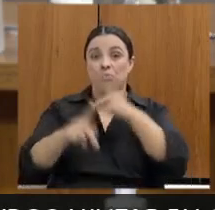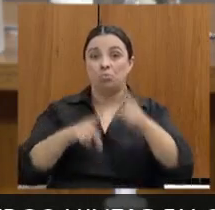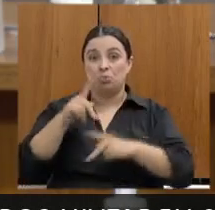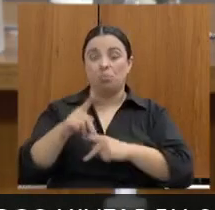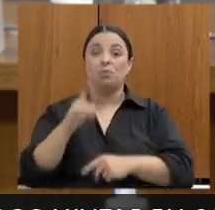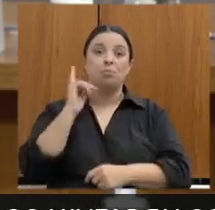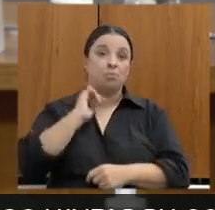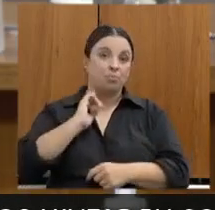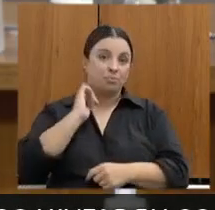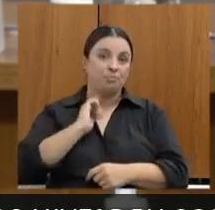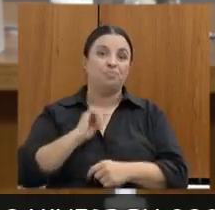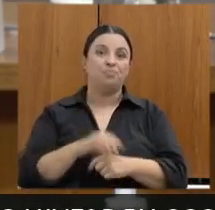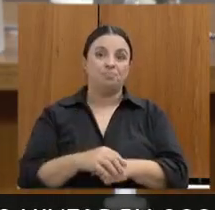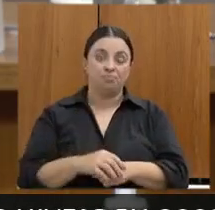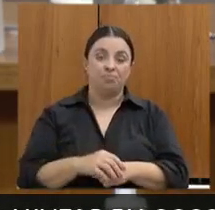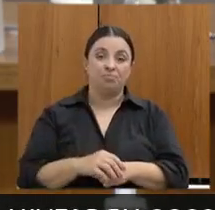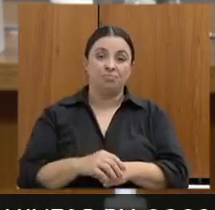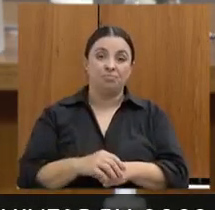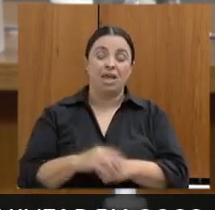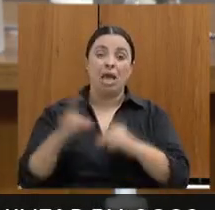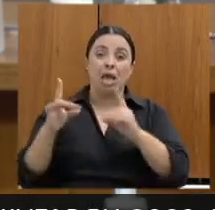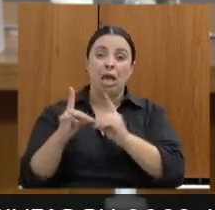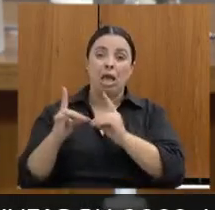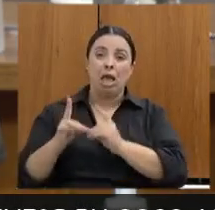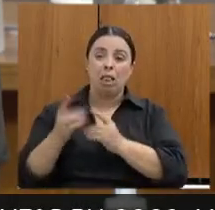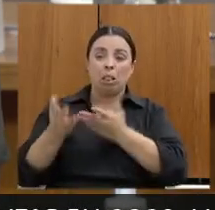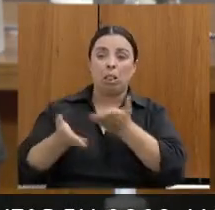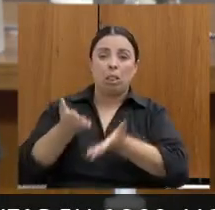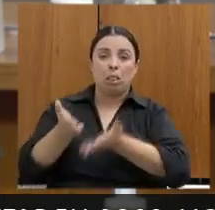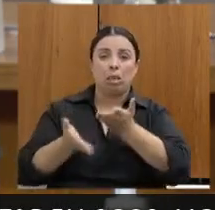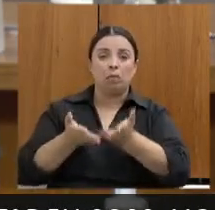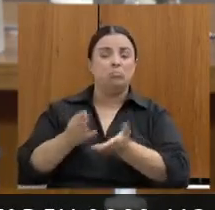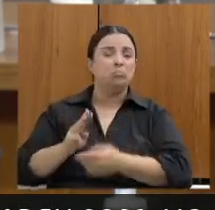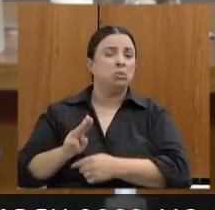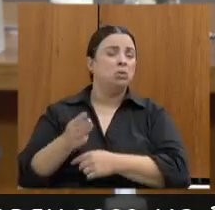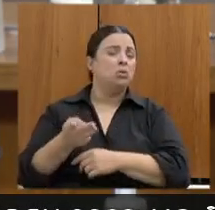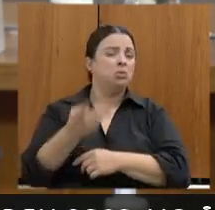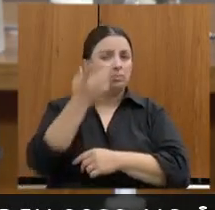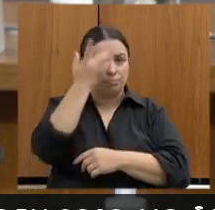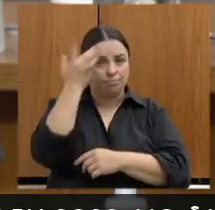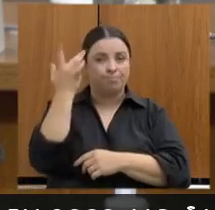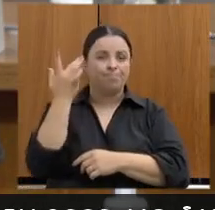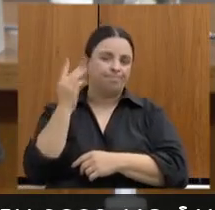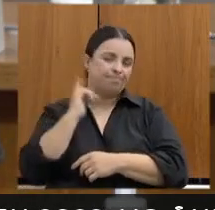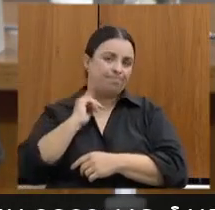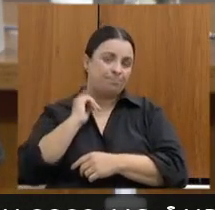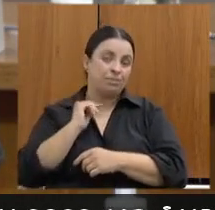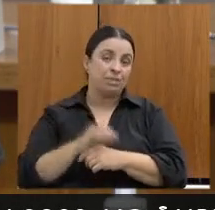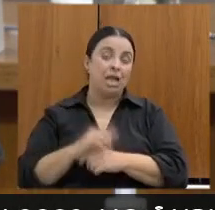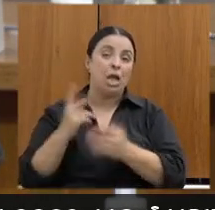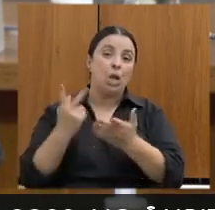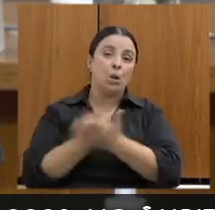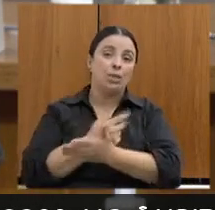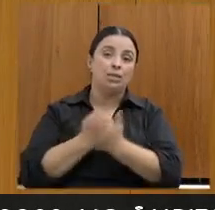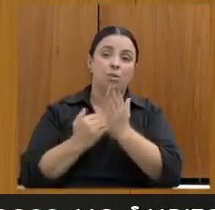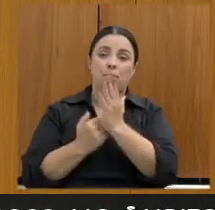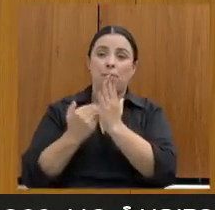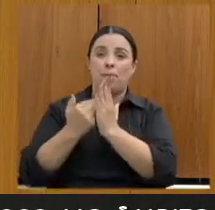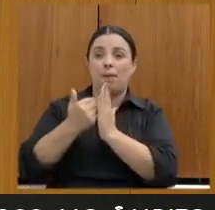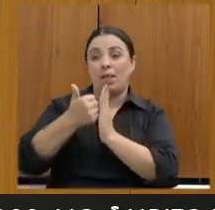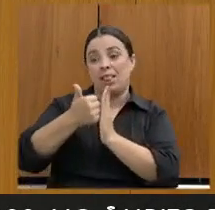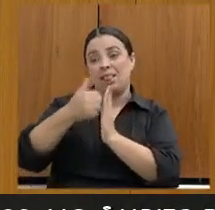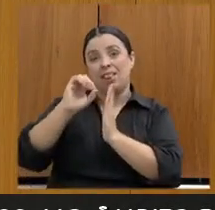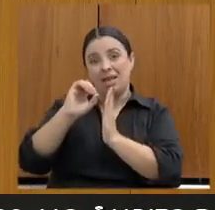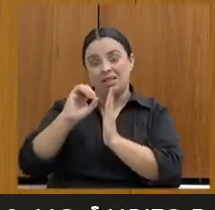atende milhões de mineiros e nós tivemos ali deputada um incêndio no décimo andar no setor de CTI